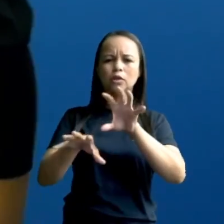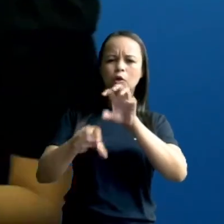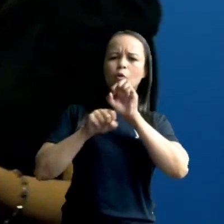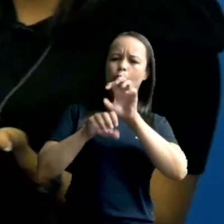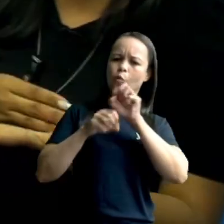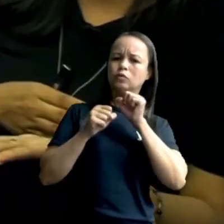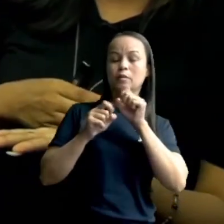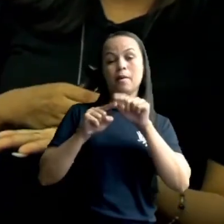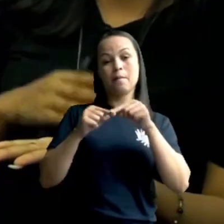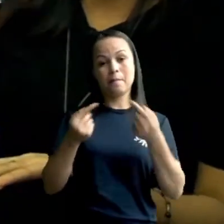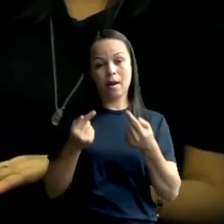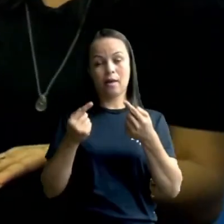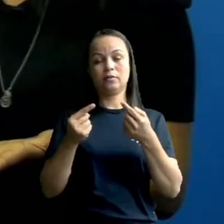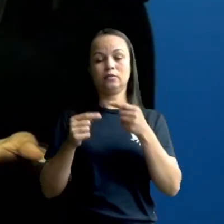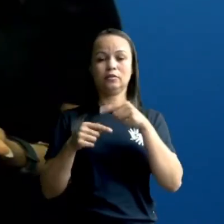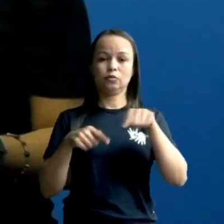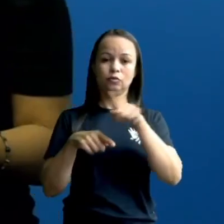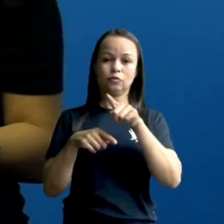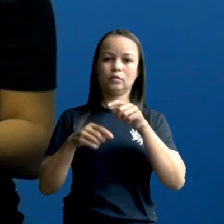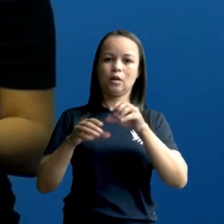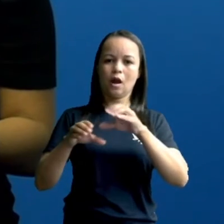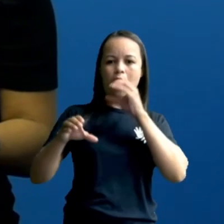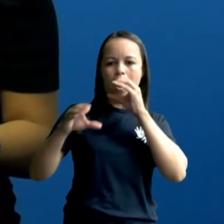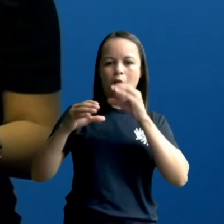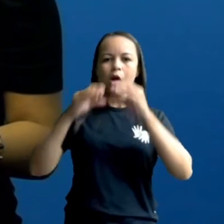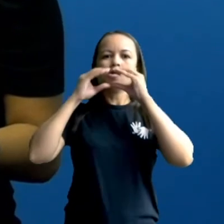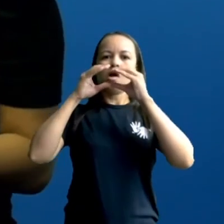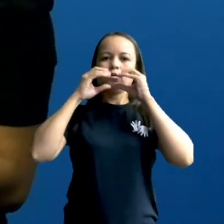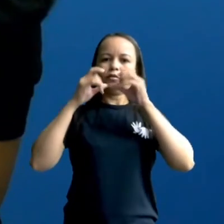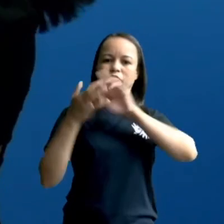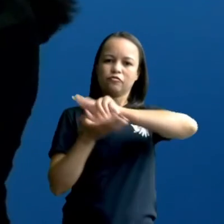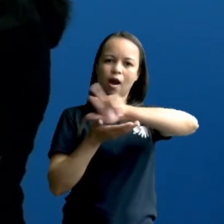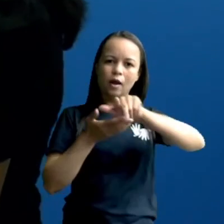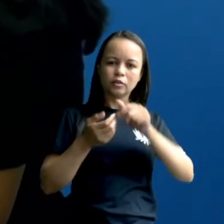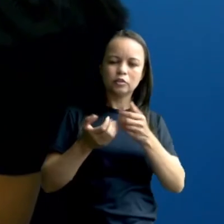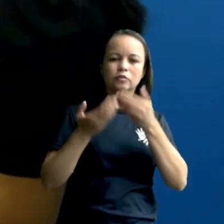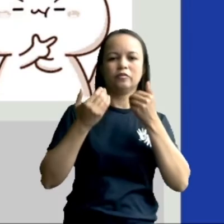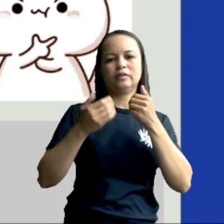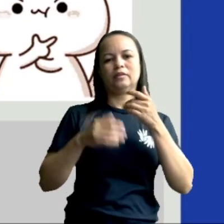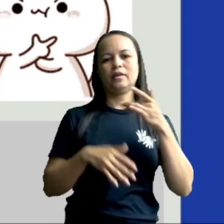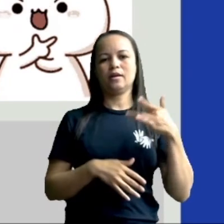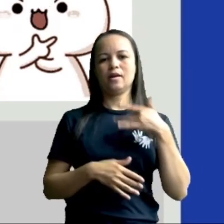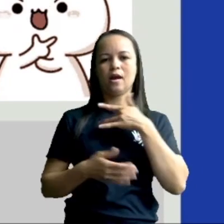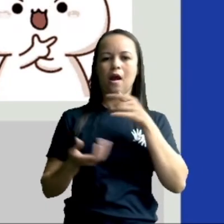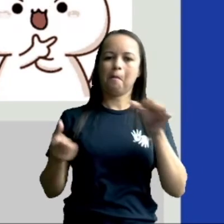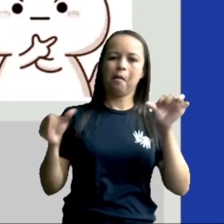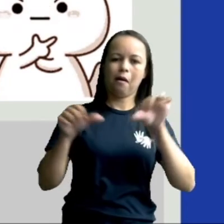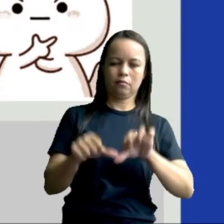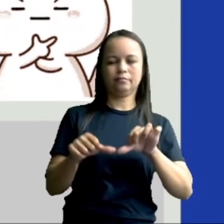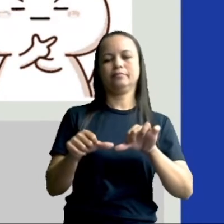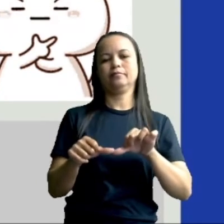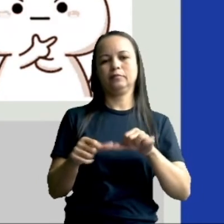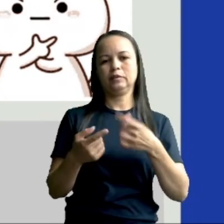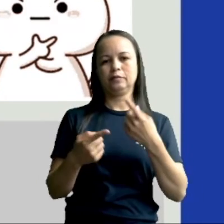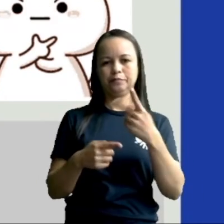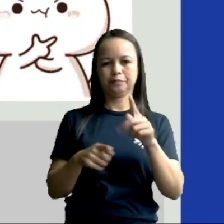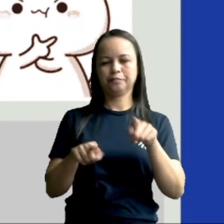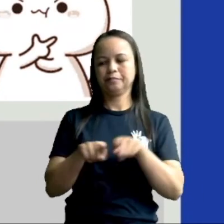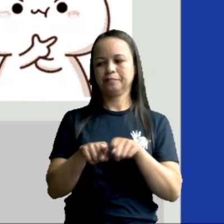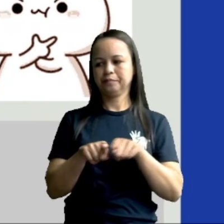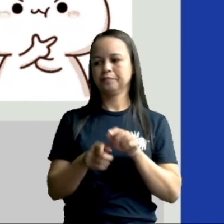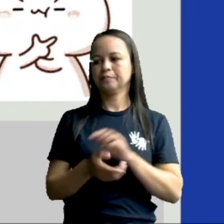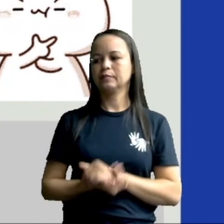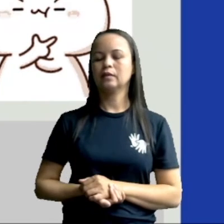fazer mal. Mal para a natureza e mal para a sua saúde também. Certo? Olha lá,